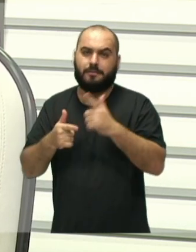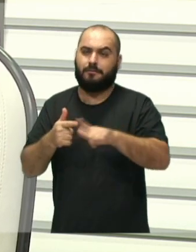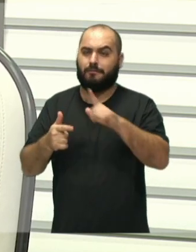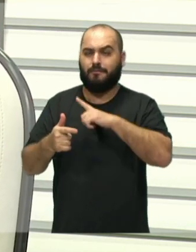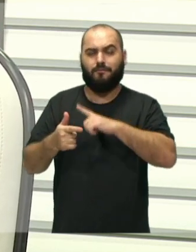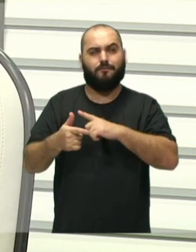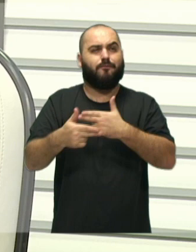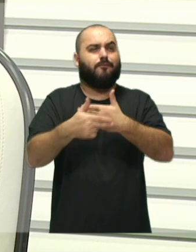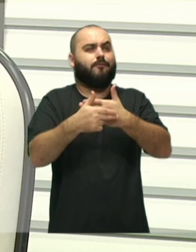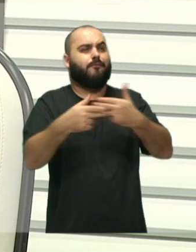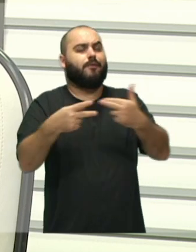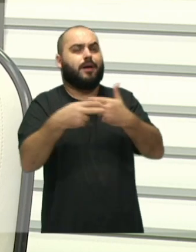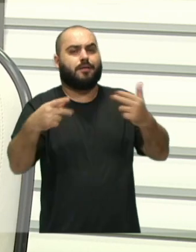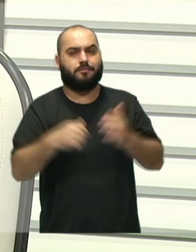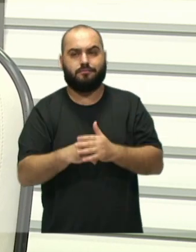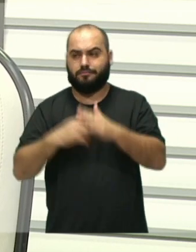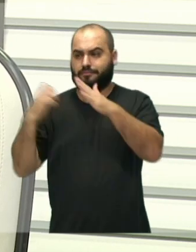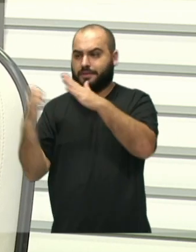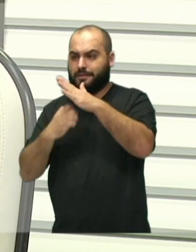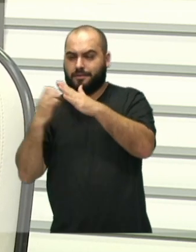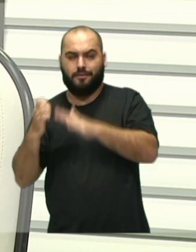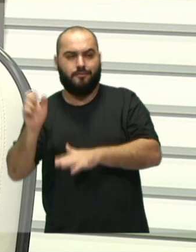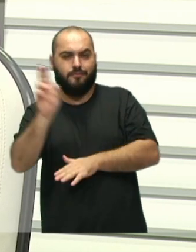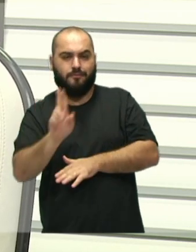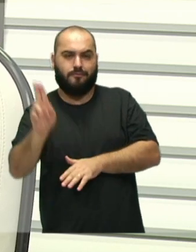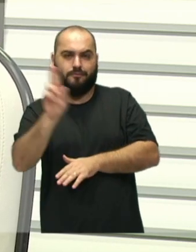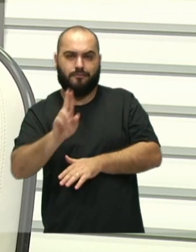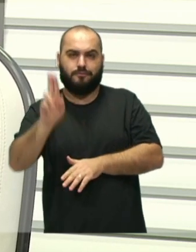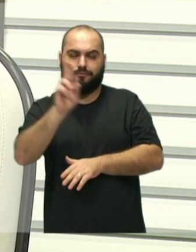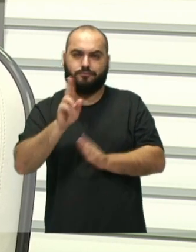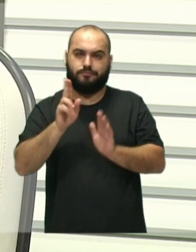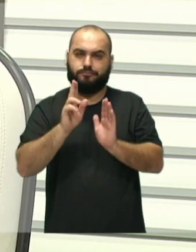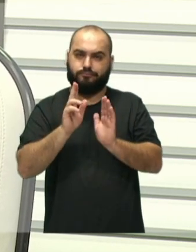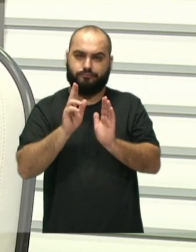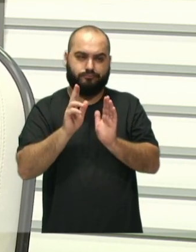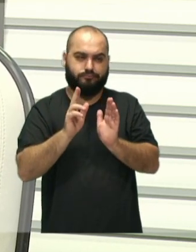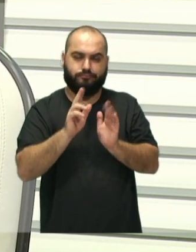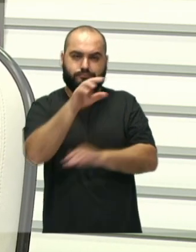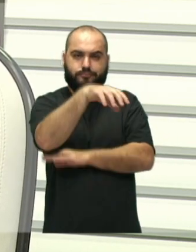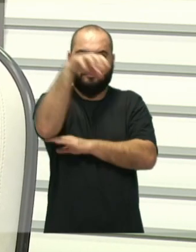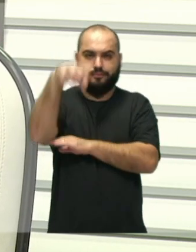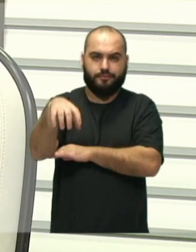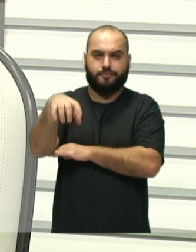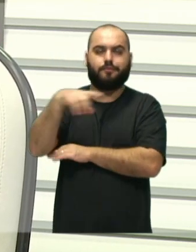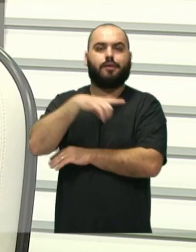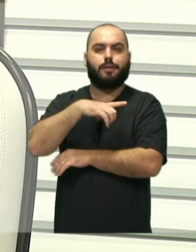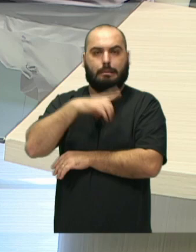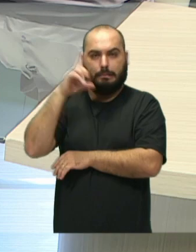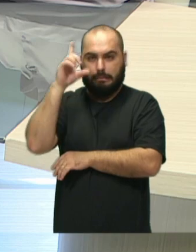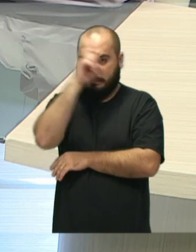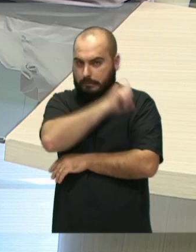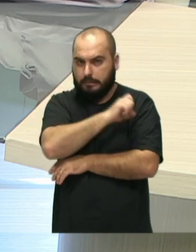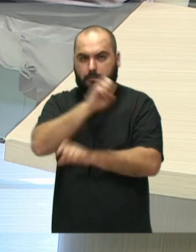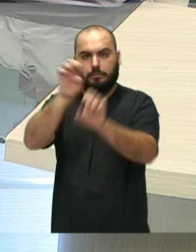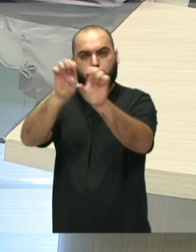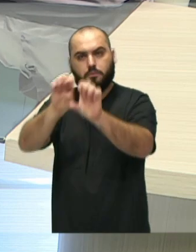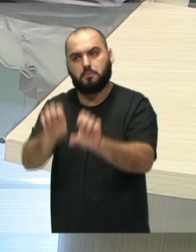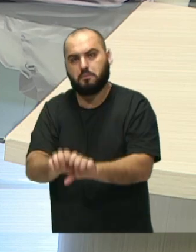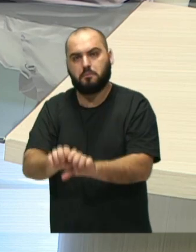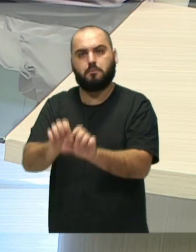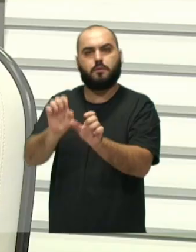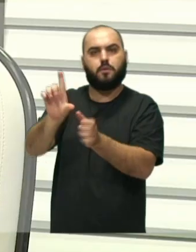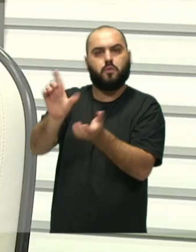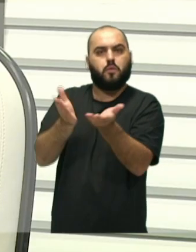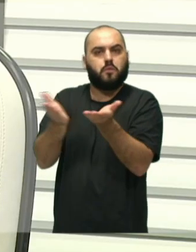de situações empresário explorando o nosso posto trazendo uma série de dificuldade do município do ponto de vista estrutural de